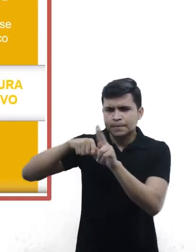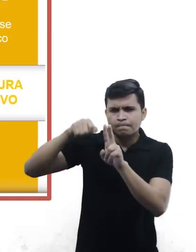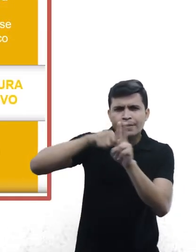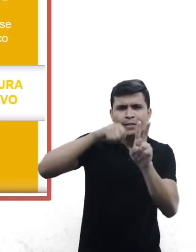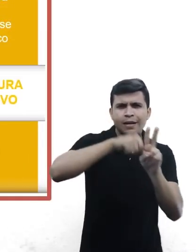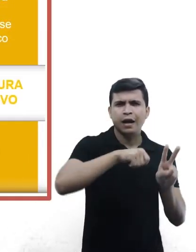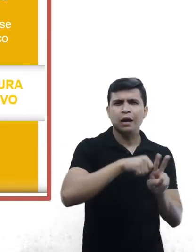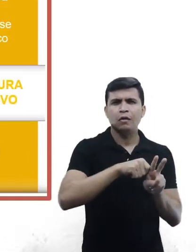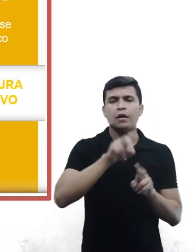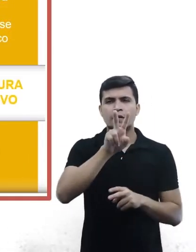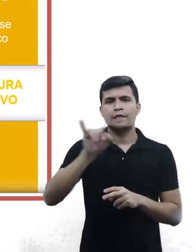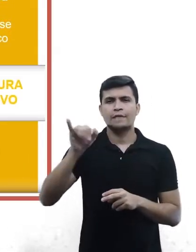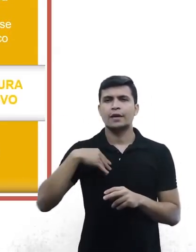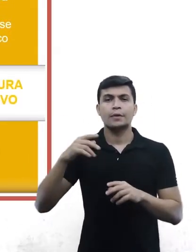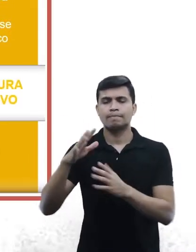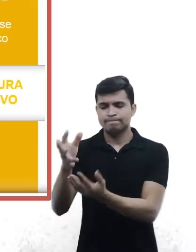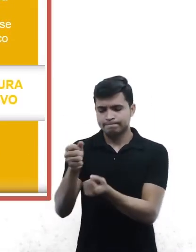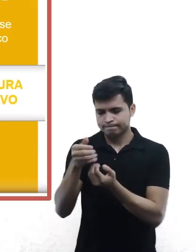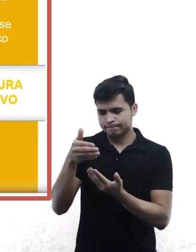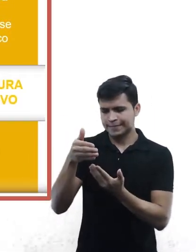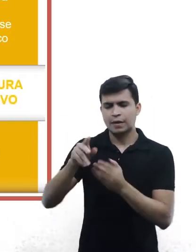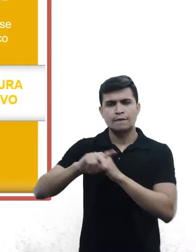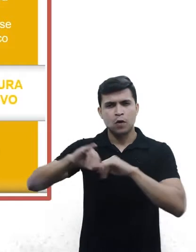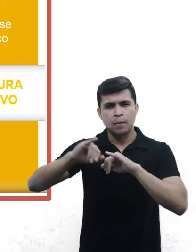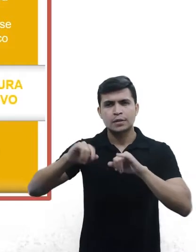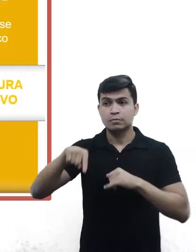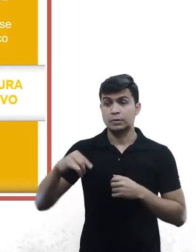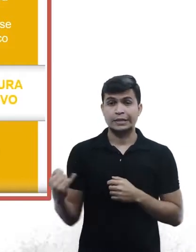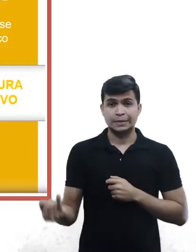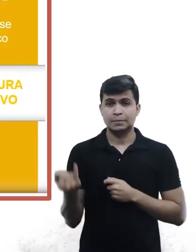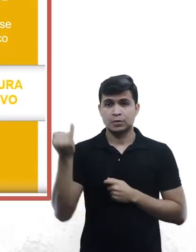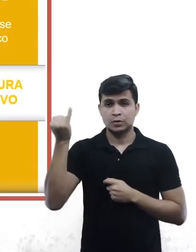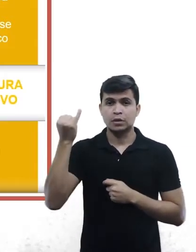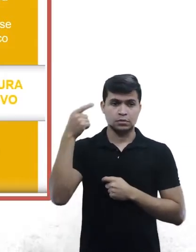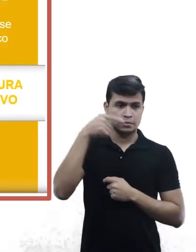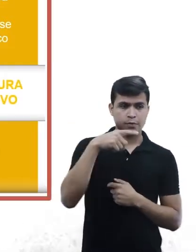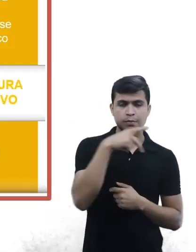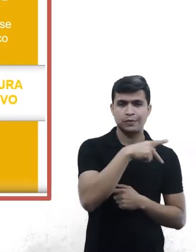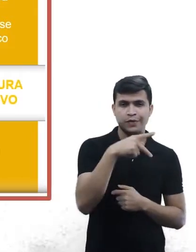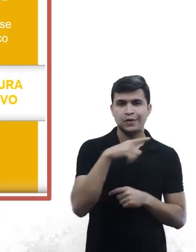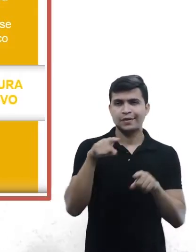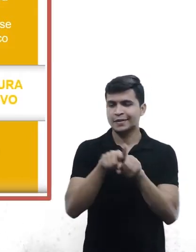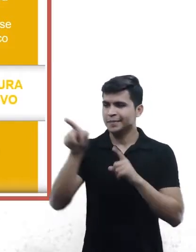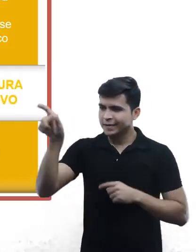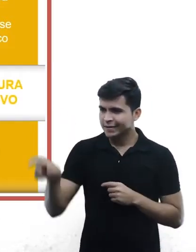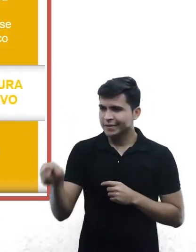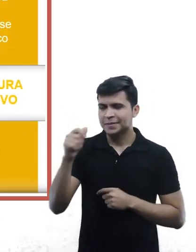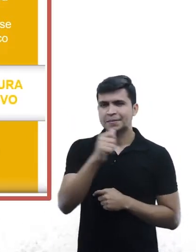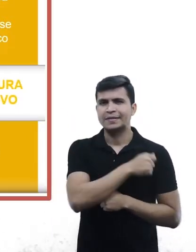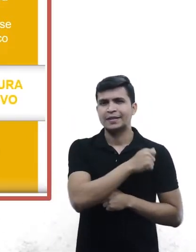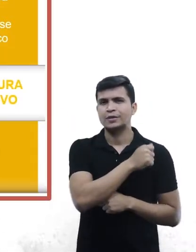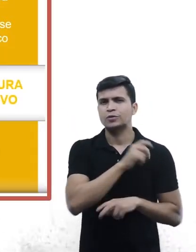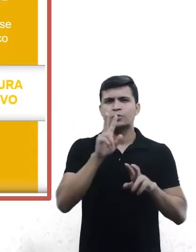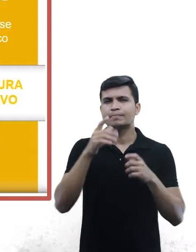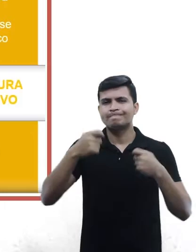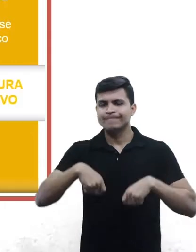acompanhamento bimestral fornecerá informações valiosas aos professores e estudantes sobre eventuais ajustes necessários no